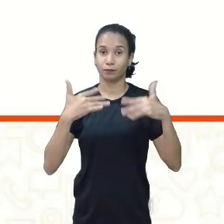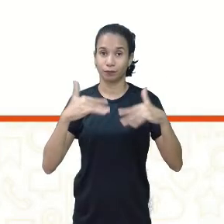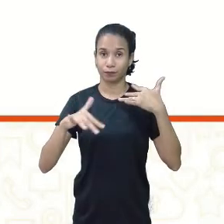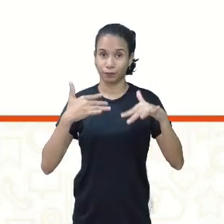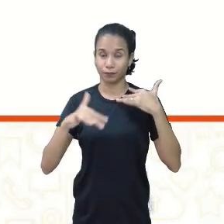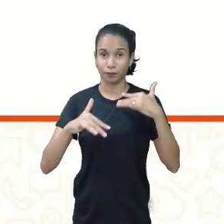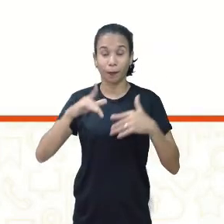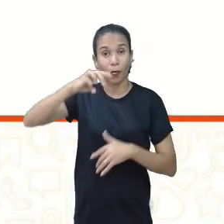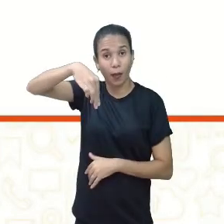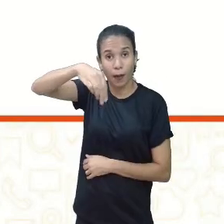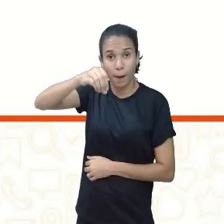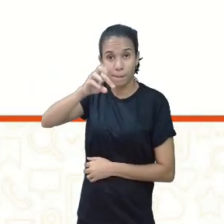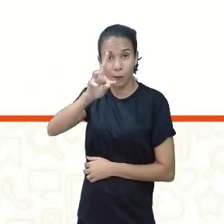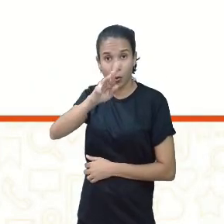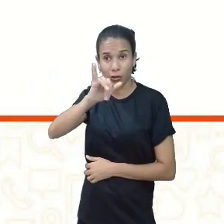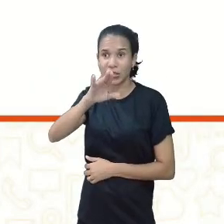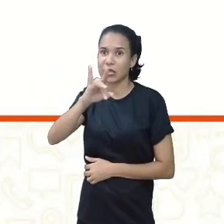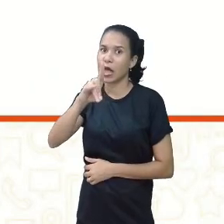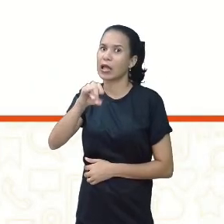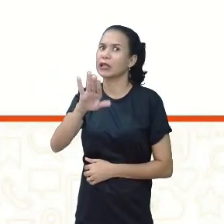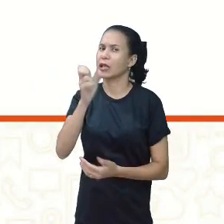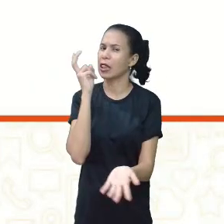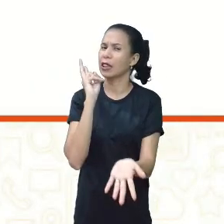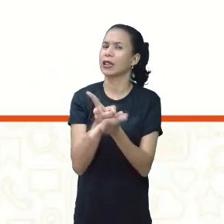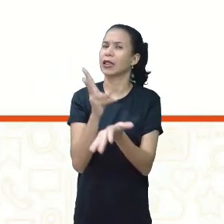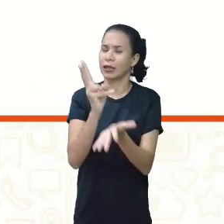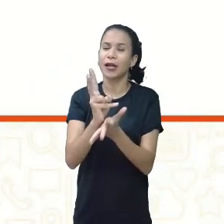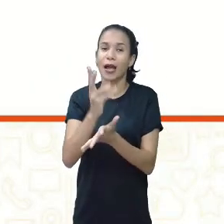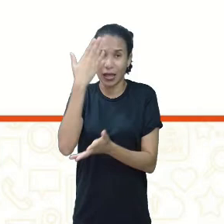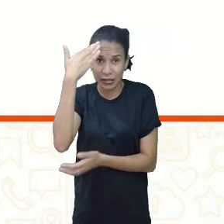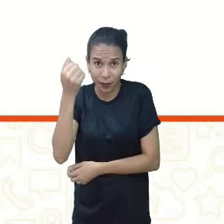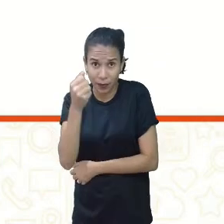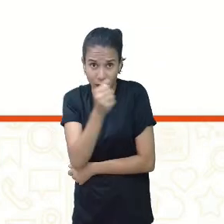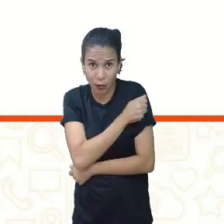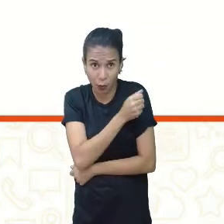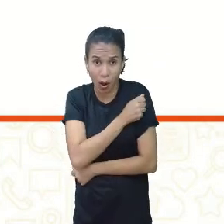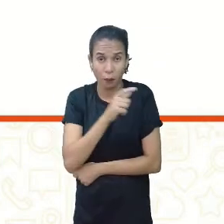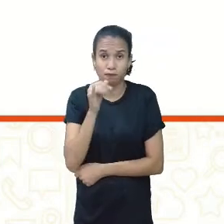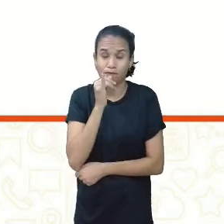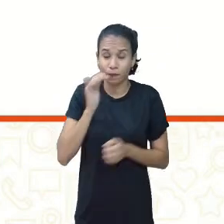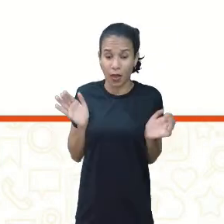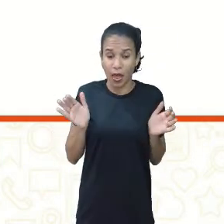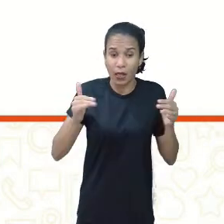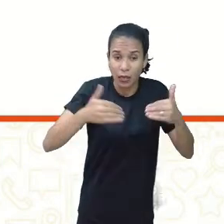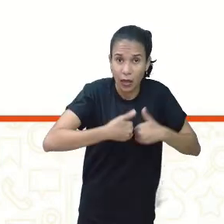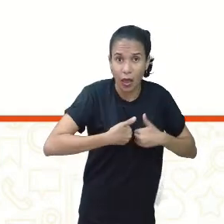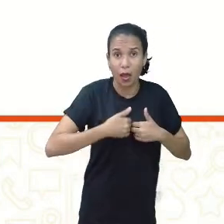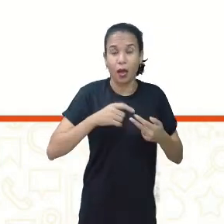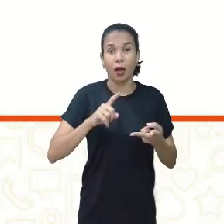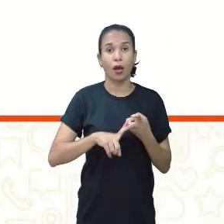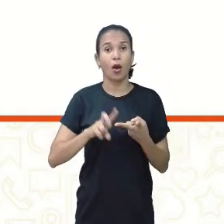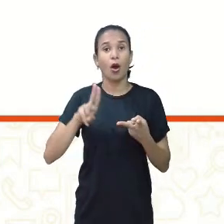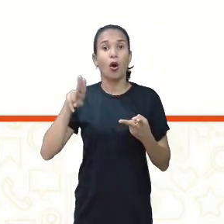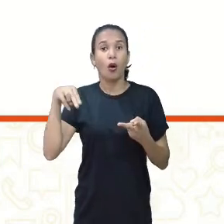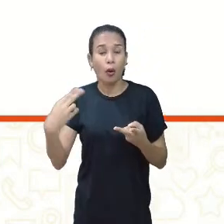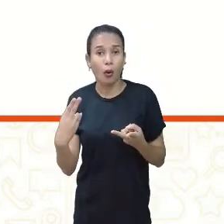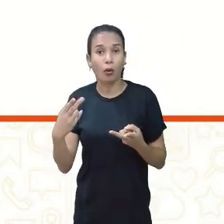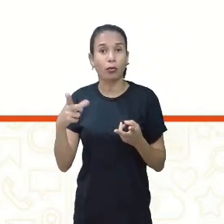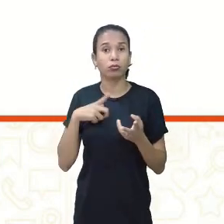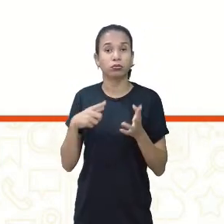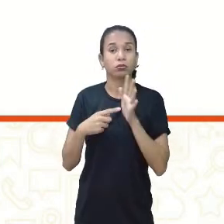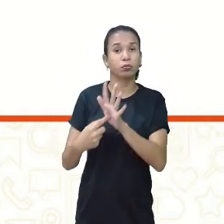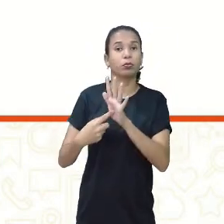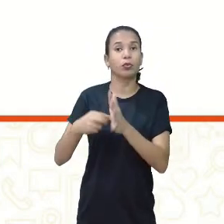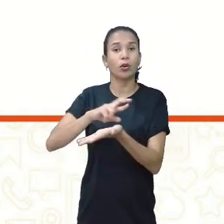Motricidade. Motricidade sempre, né, gente? A gente sabe que os estudantes no espectro do autismo, os estudantes que apresentam